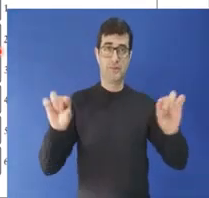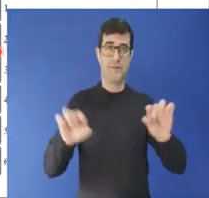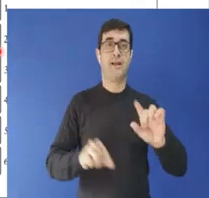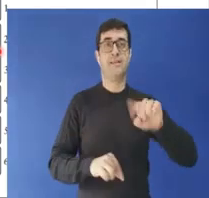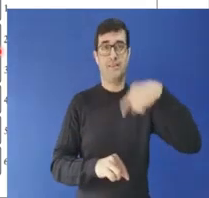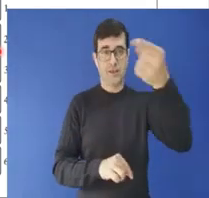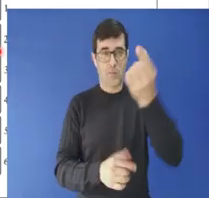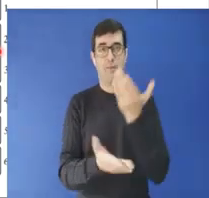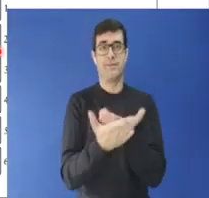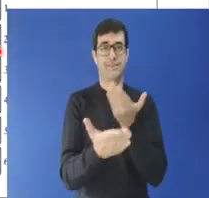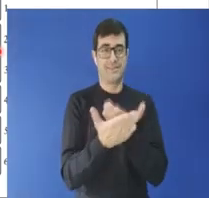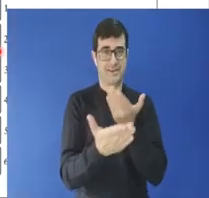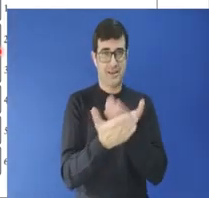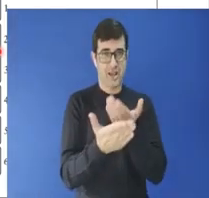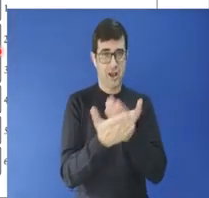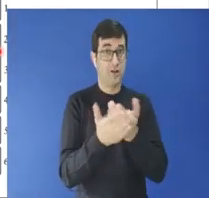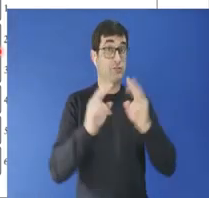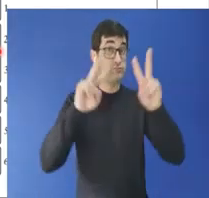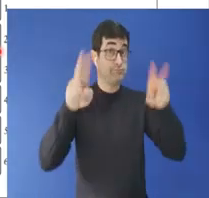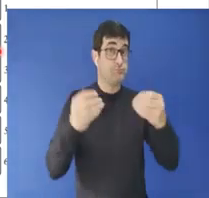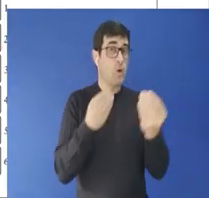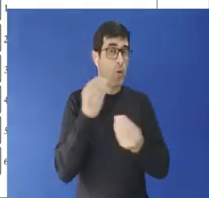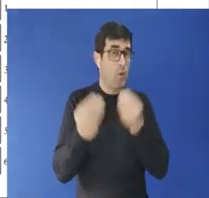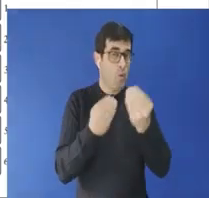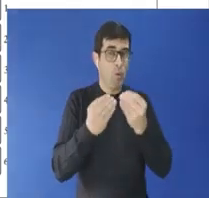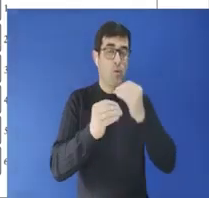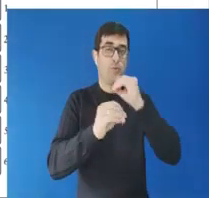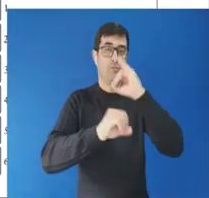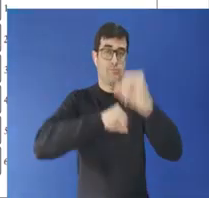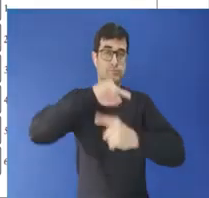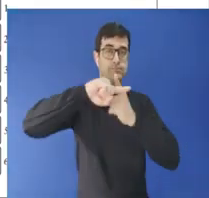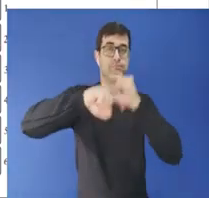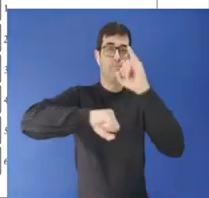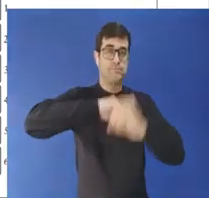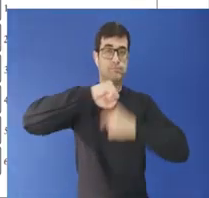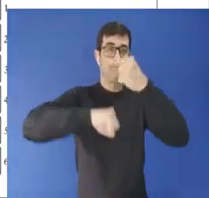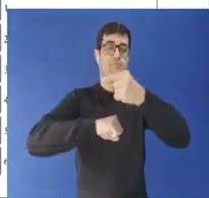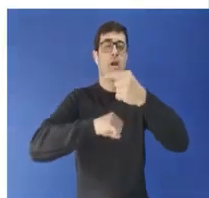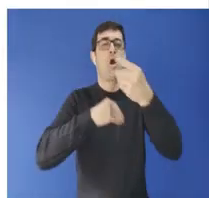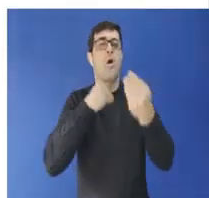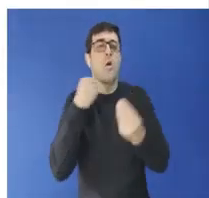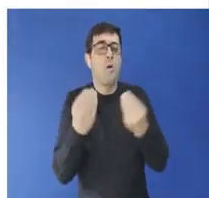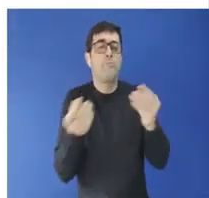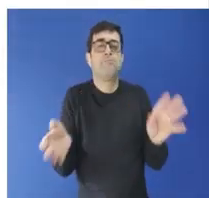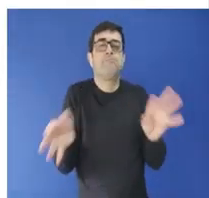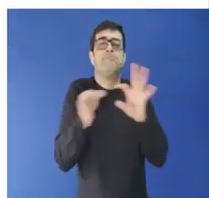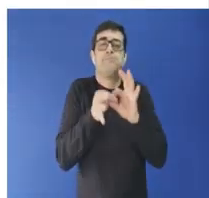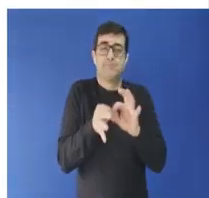falar então como esses cátions e ânions vão se ligar entre si.